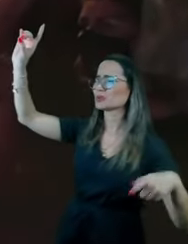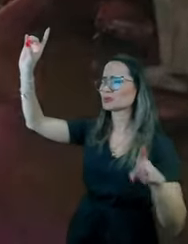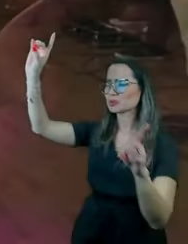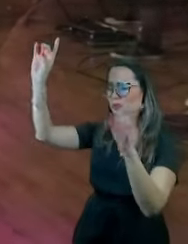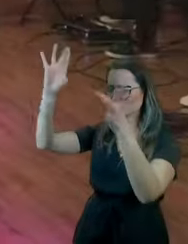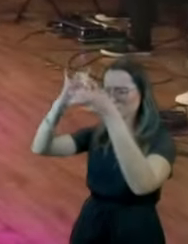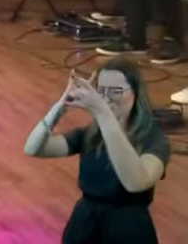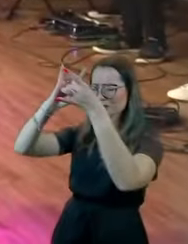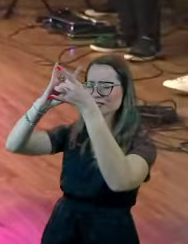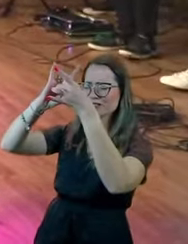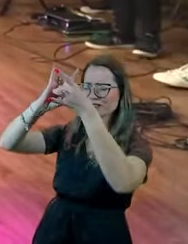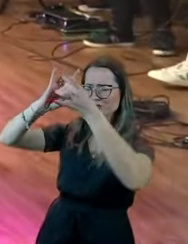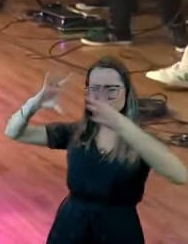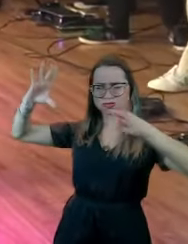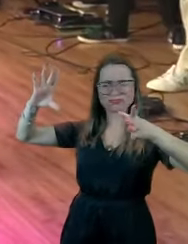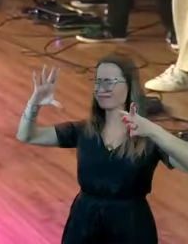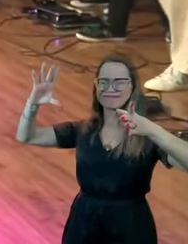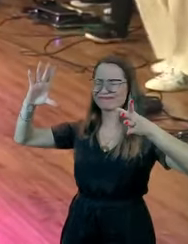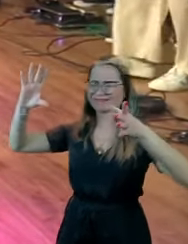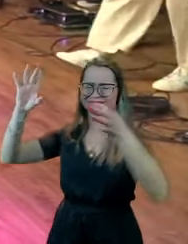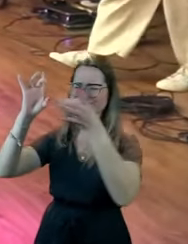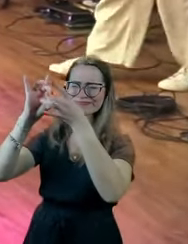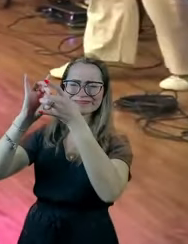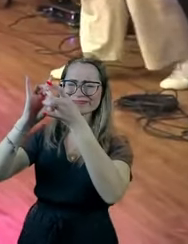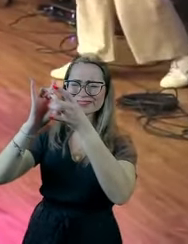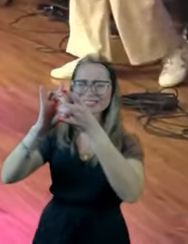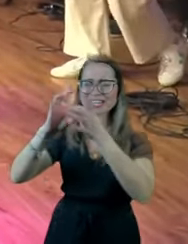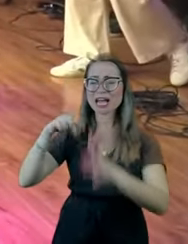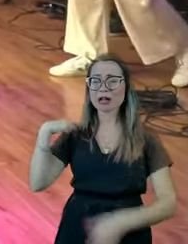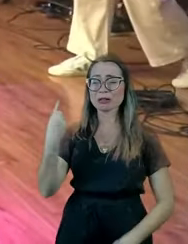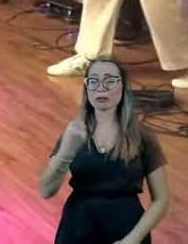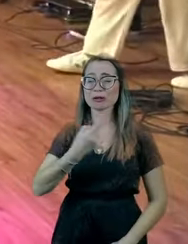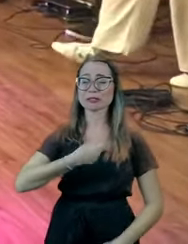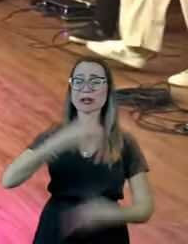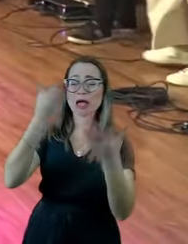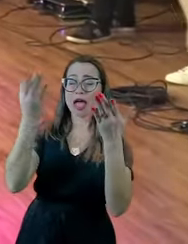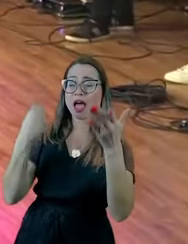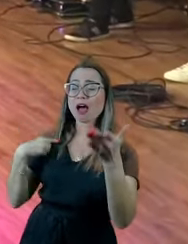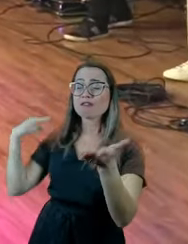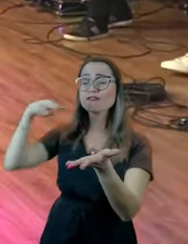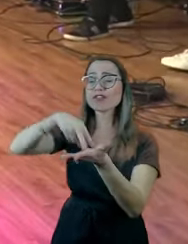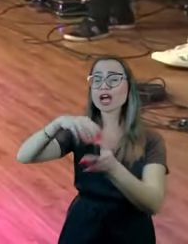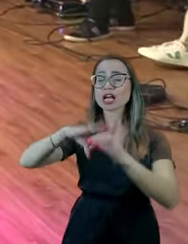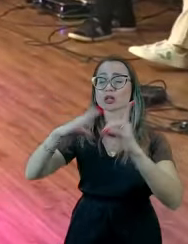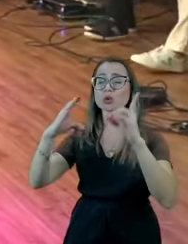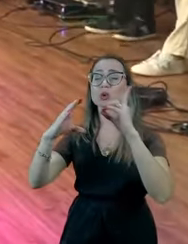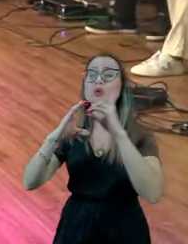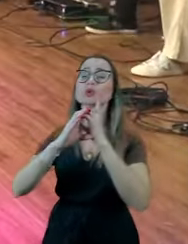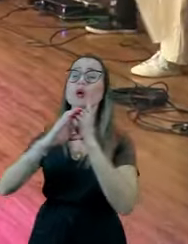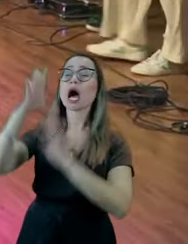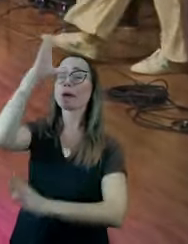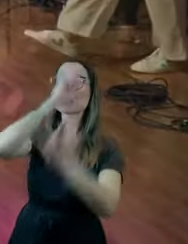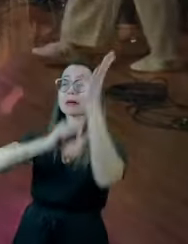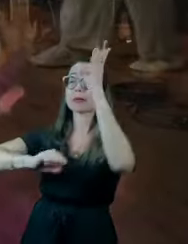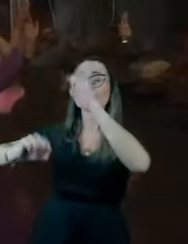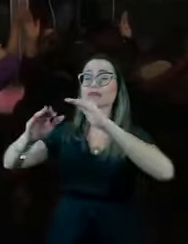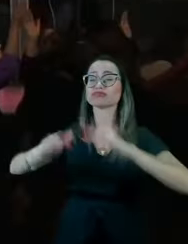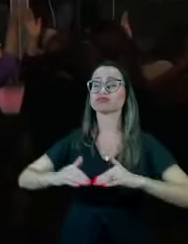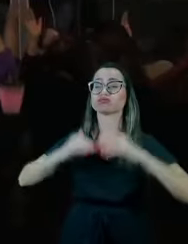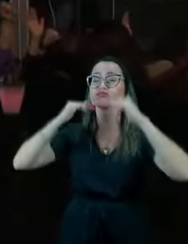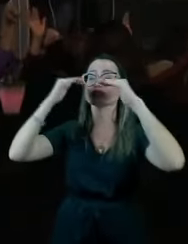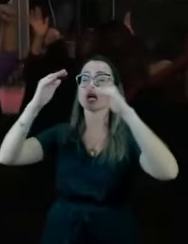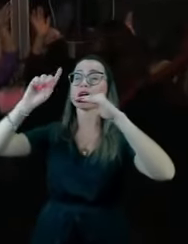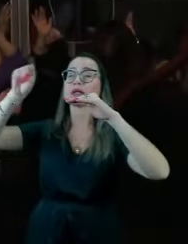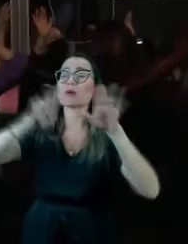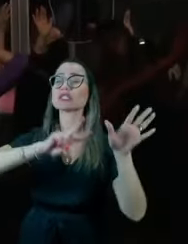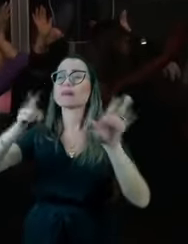desligar. Nós não viemos aqui carregar as baterias para uma semana distante de Ti, mas nós nos ligamos a Ti. Nós